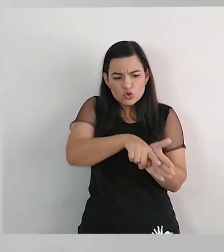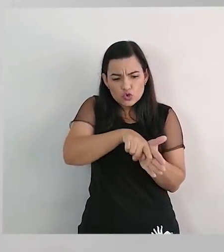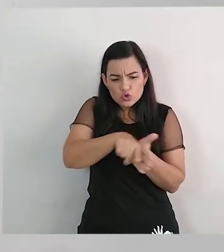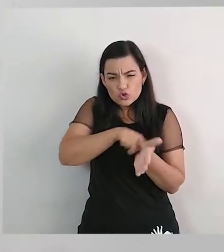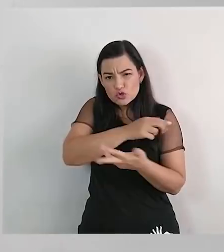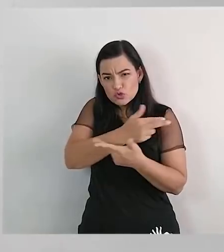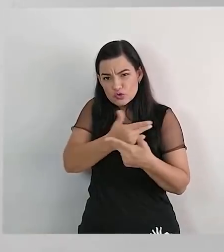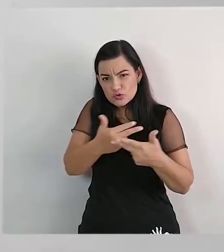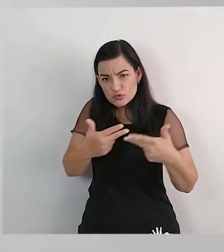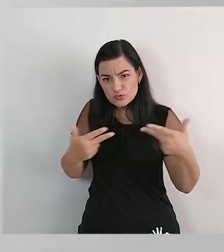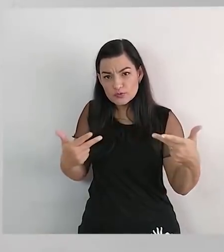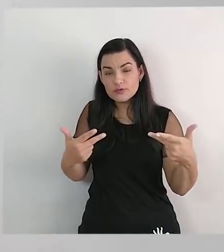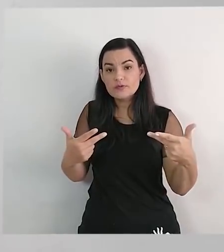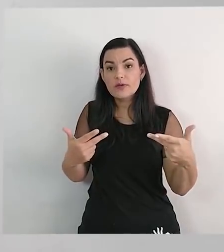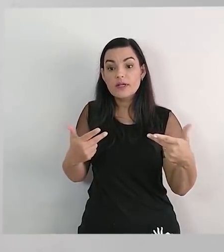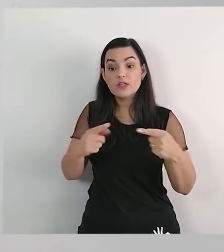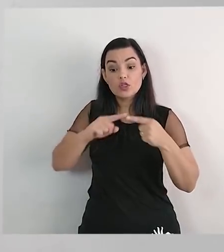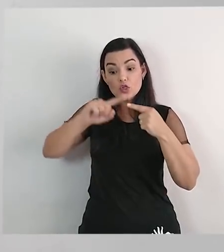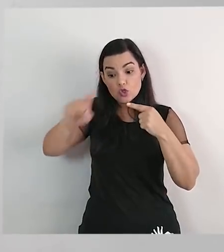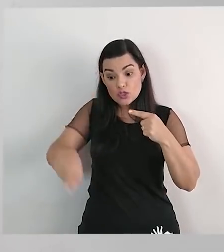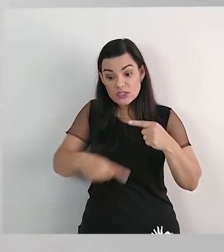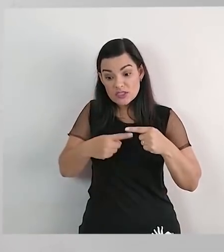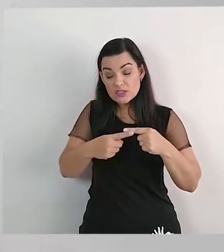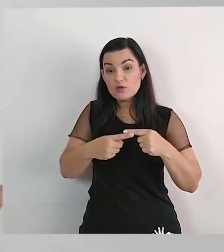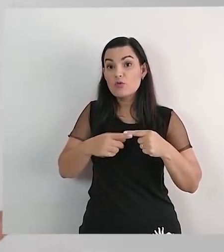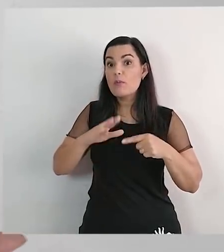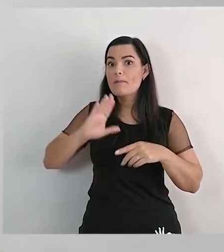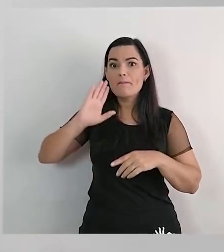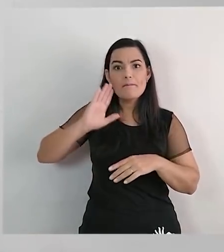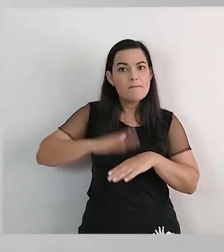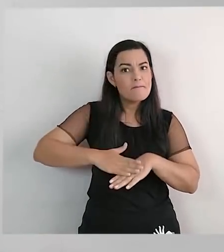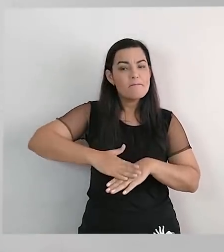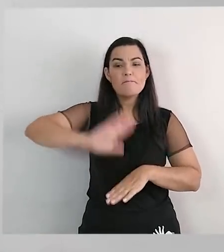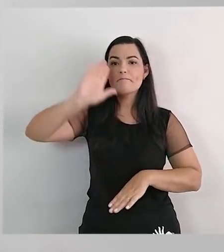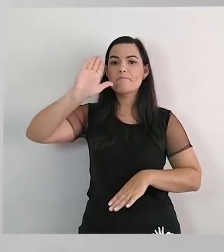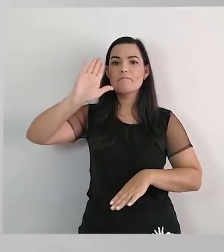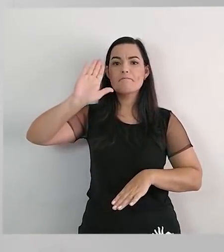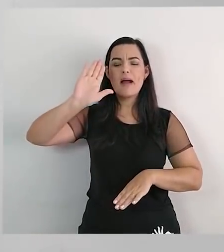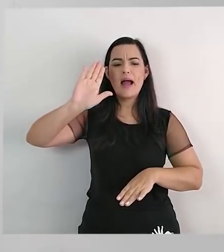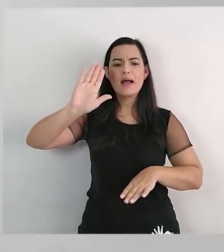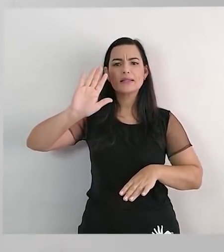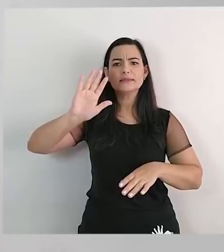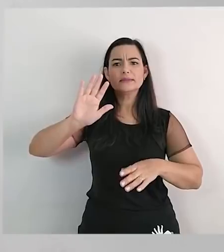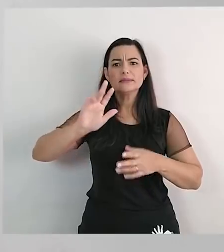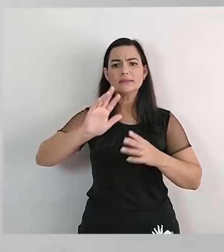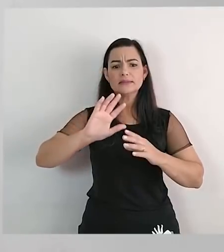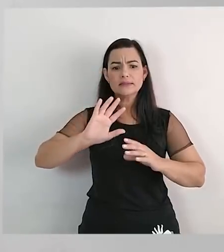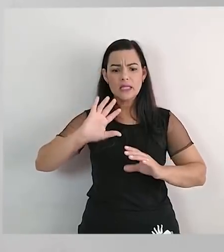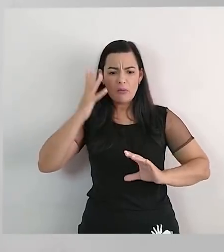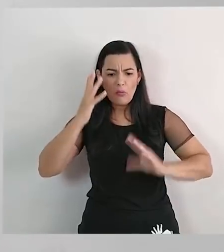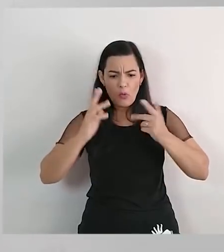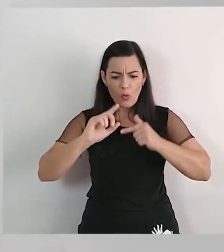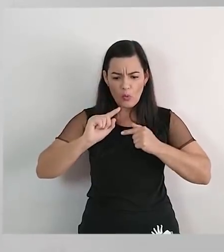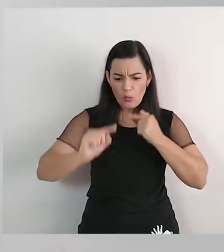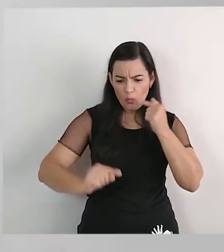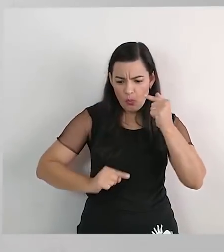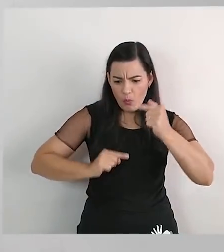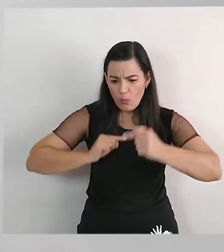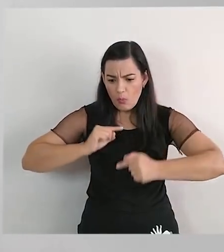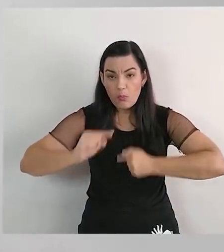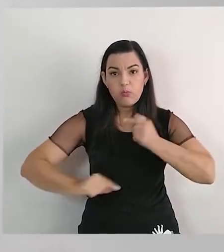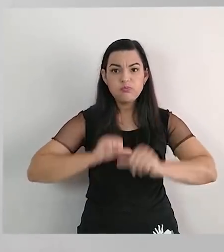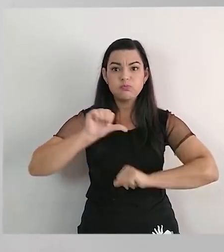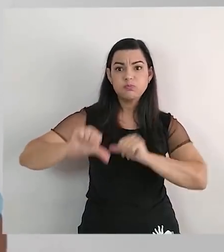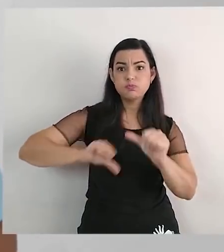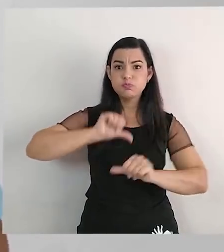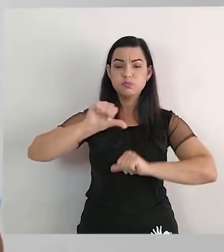nós, que o ciclo mais completo que nós podemos observar acontecendo na natureza é o